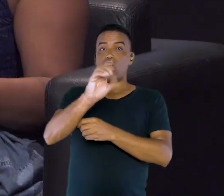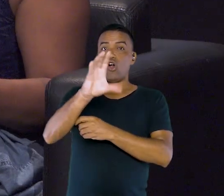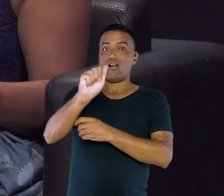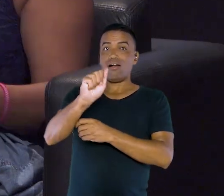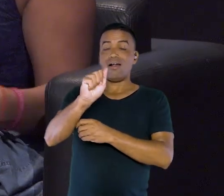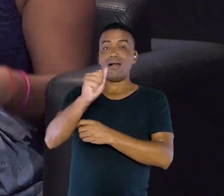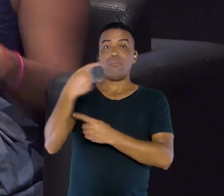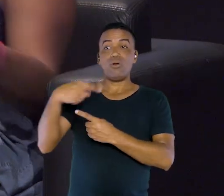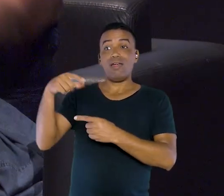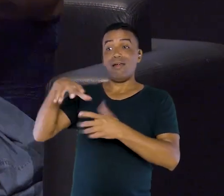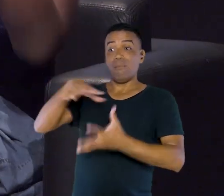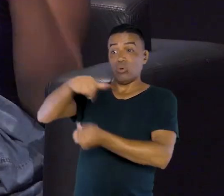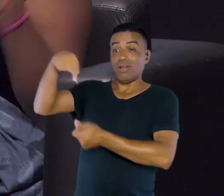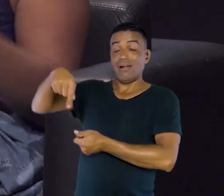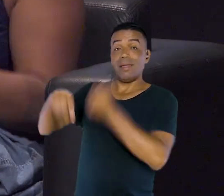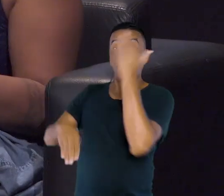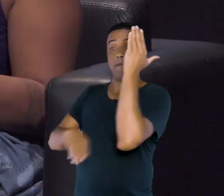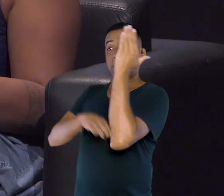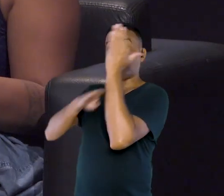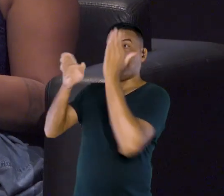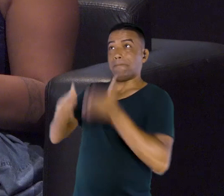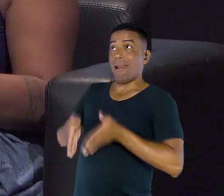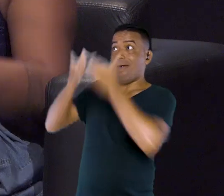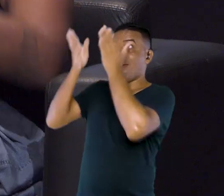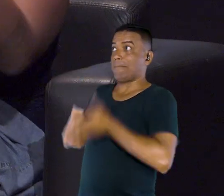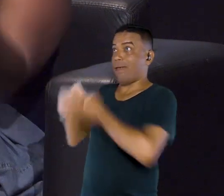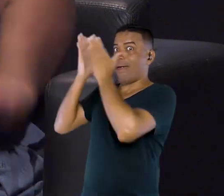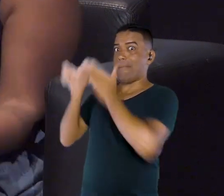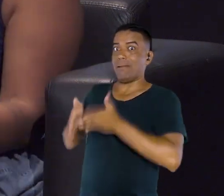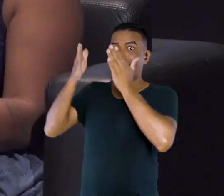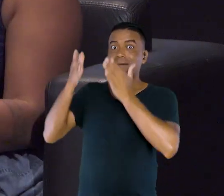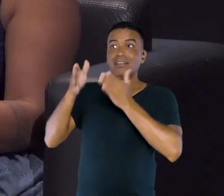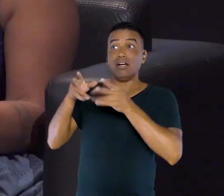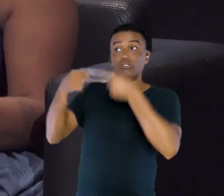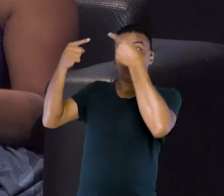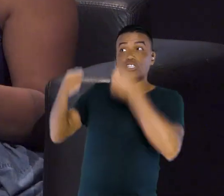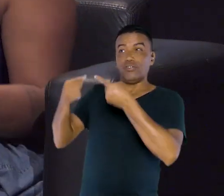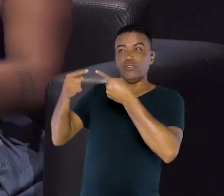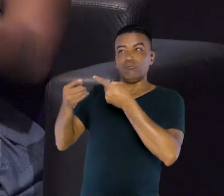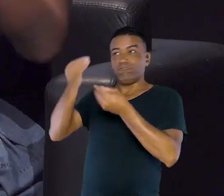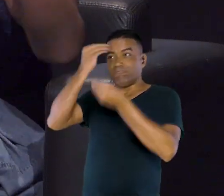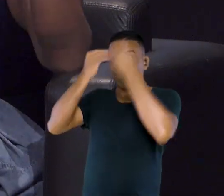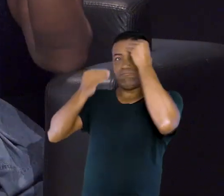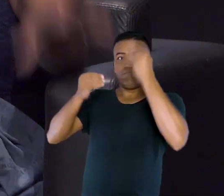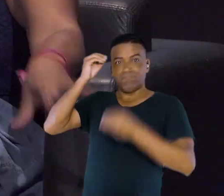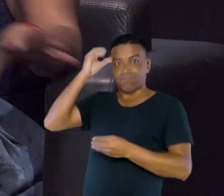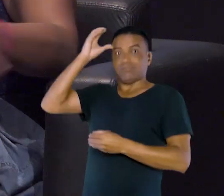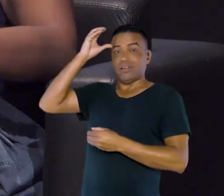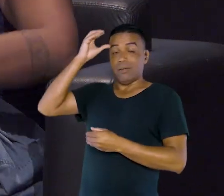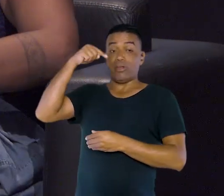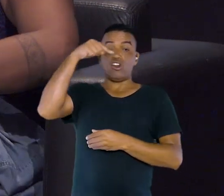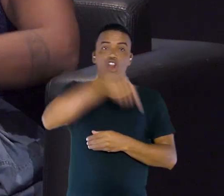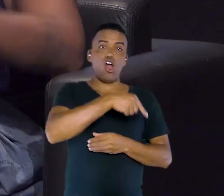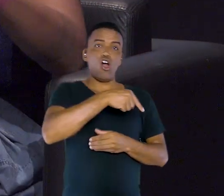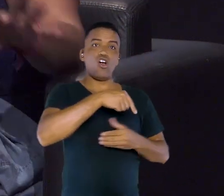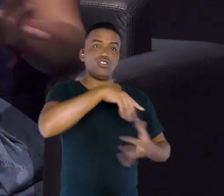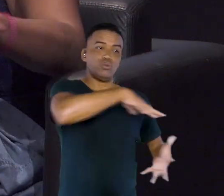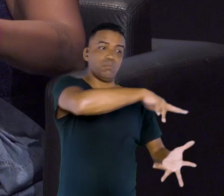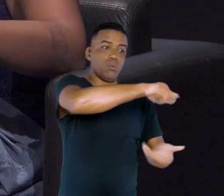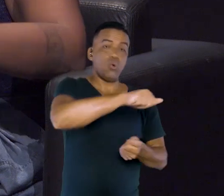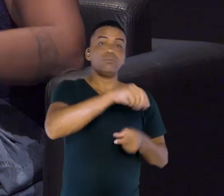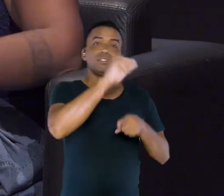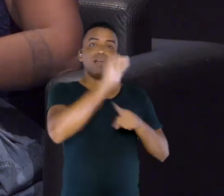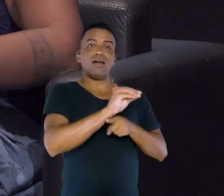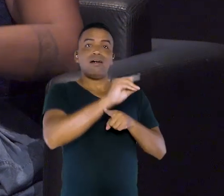gente acaba pegando esse desafio e enriquecer a nossa realidade de dizer que o nosso território precisa